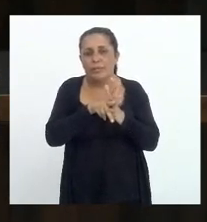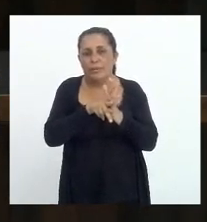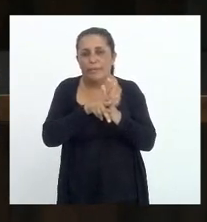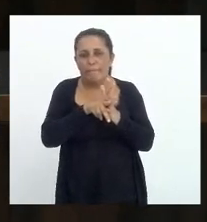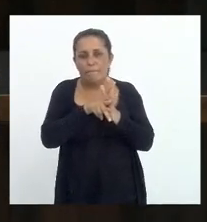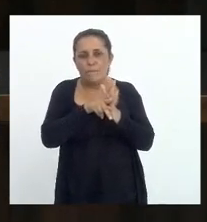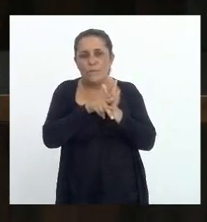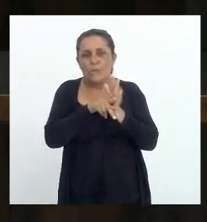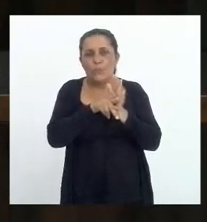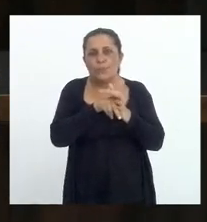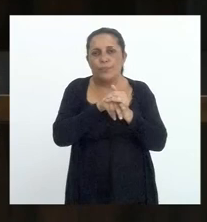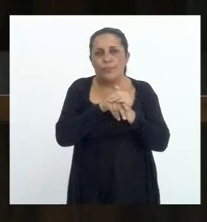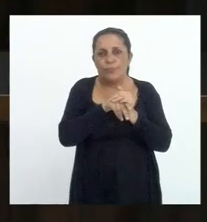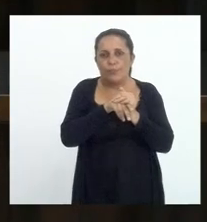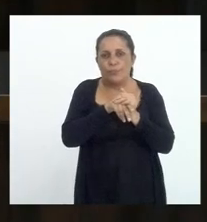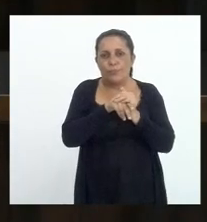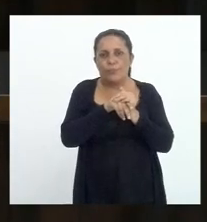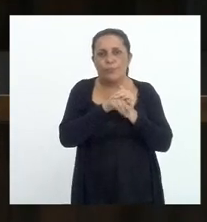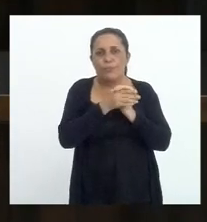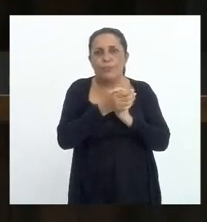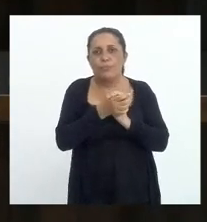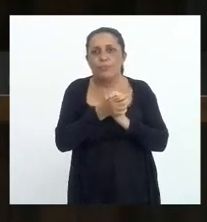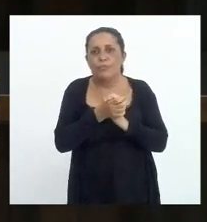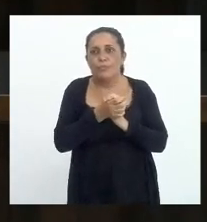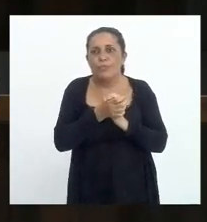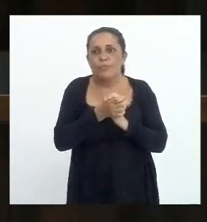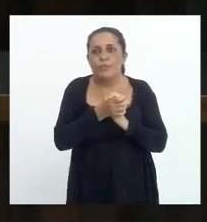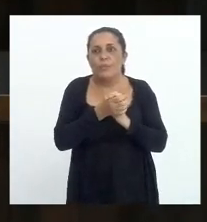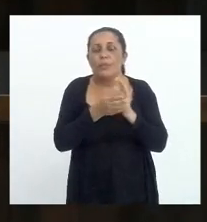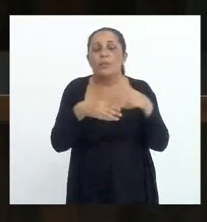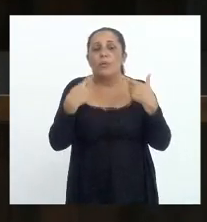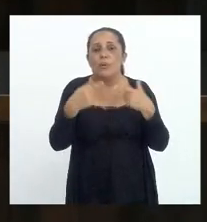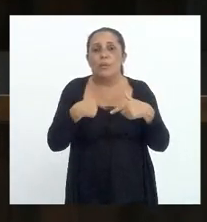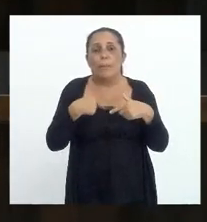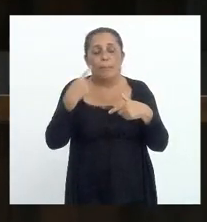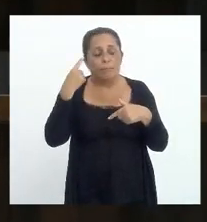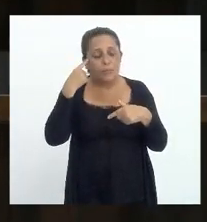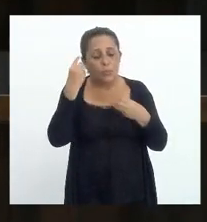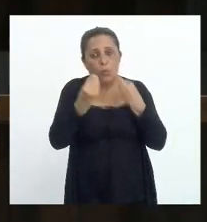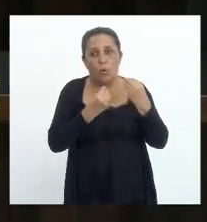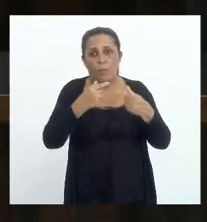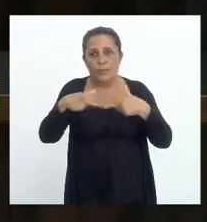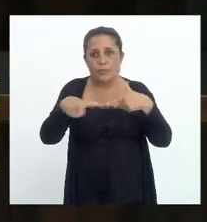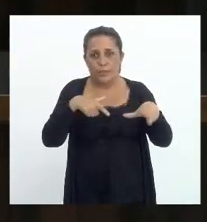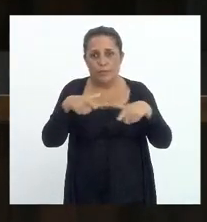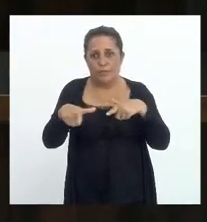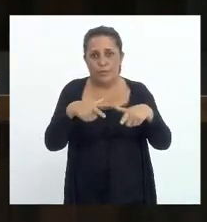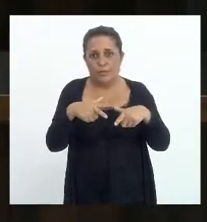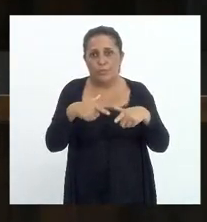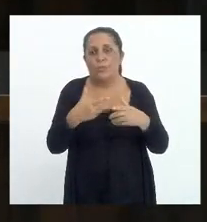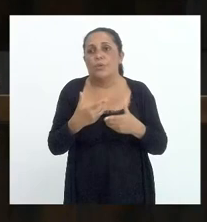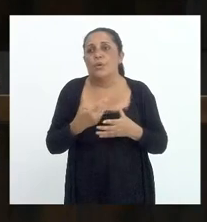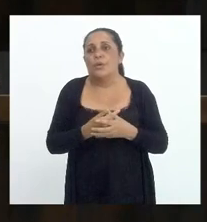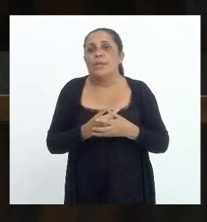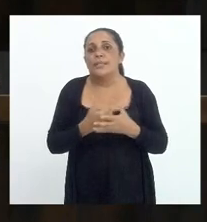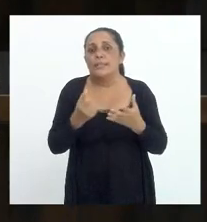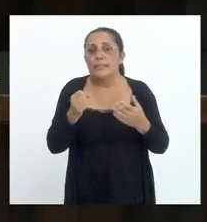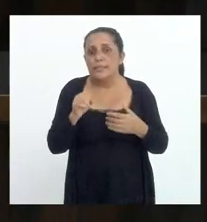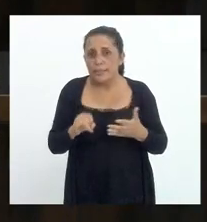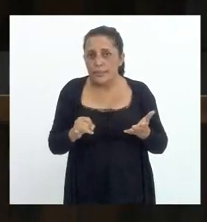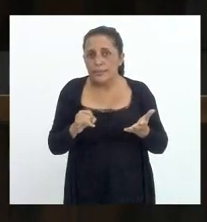e se está havendo uma análise profunda do serviço da dívida, e se está havendo,